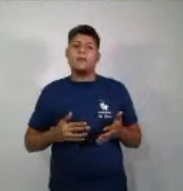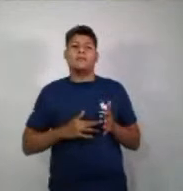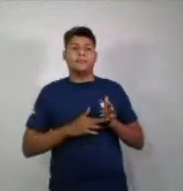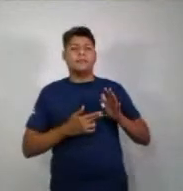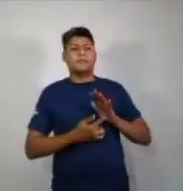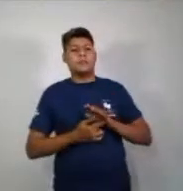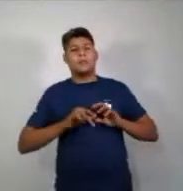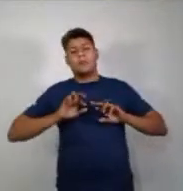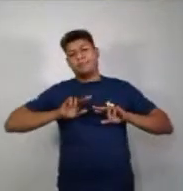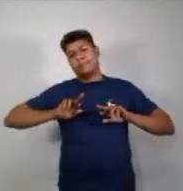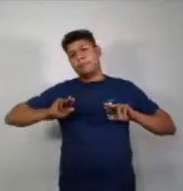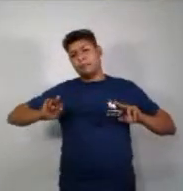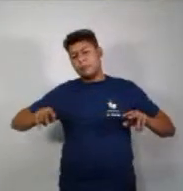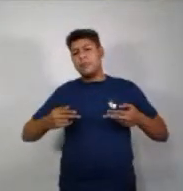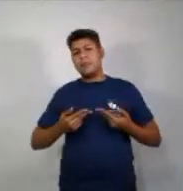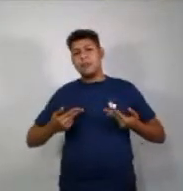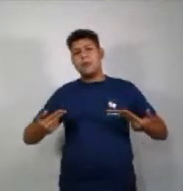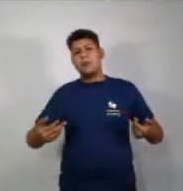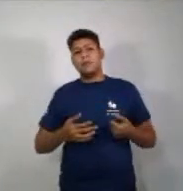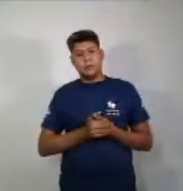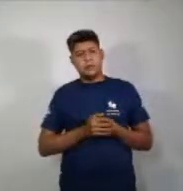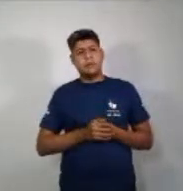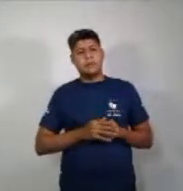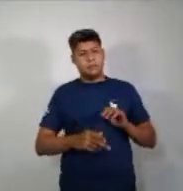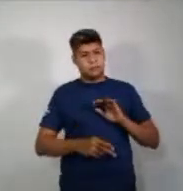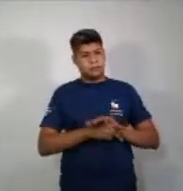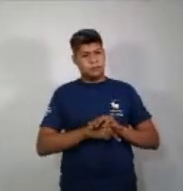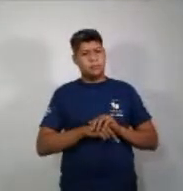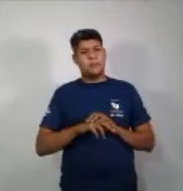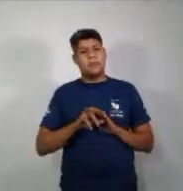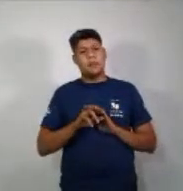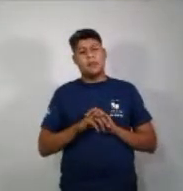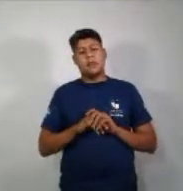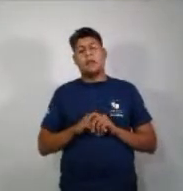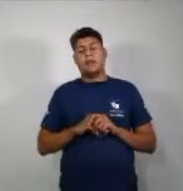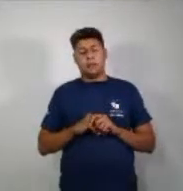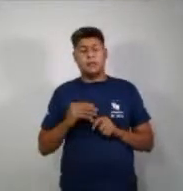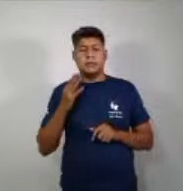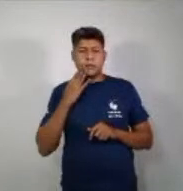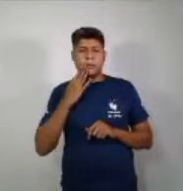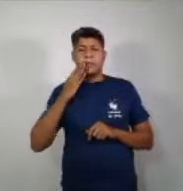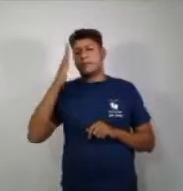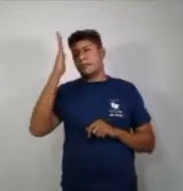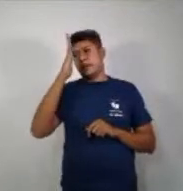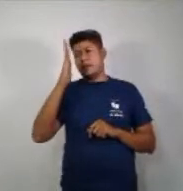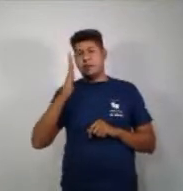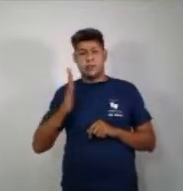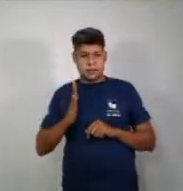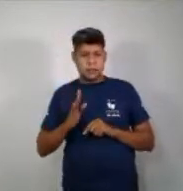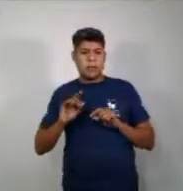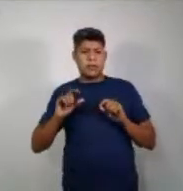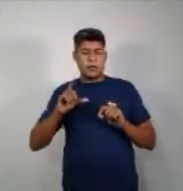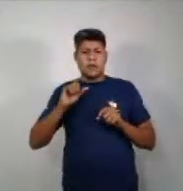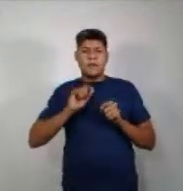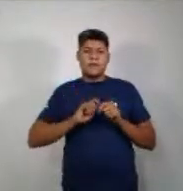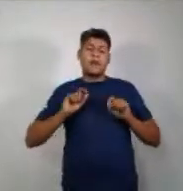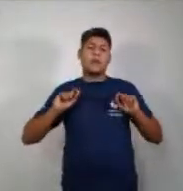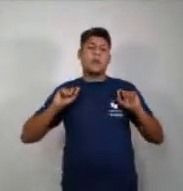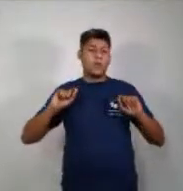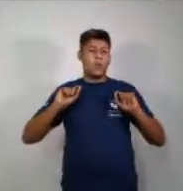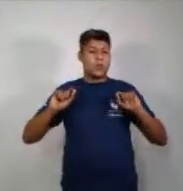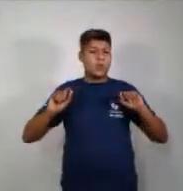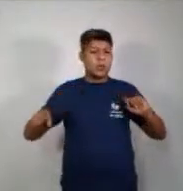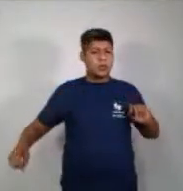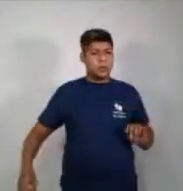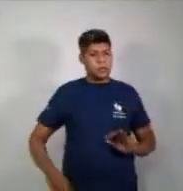Ele traduziu muita coisa, do Guimarães Rosa, realmente, mas do brasileiro, né? Porque também ele fez muito, ele,